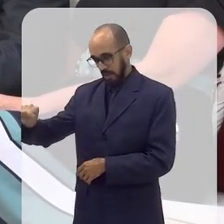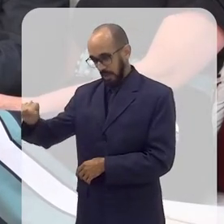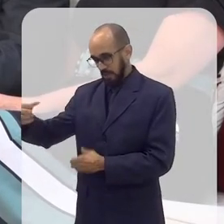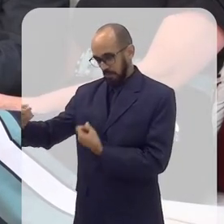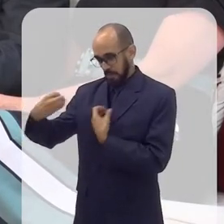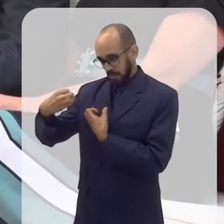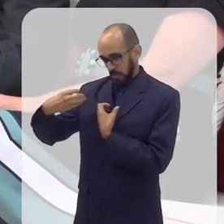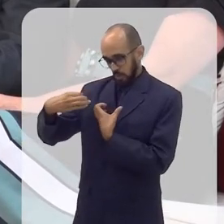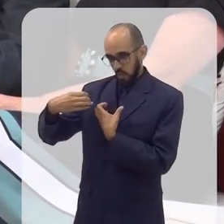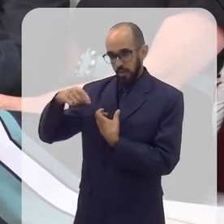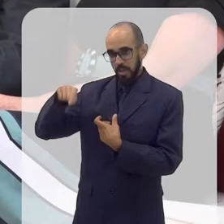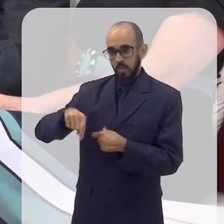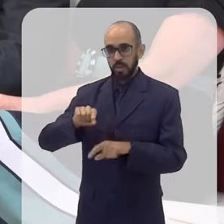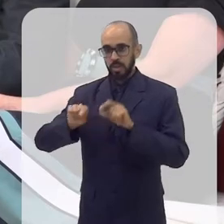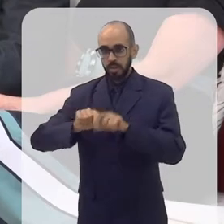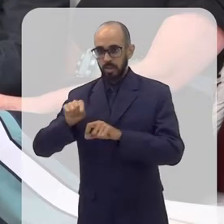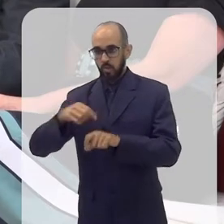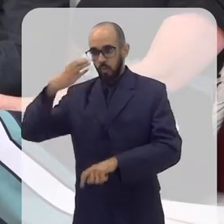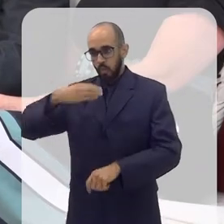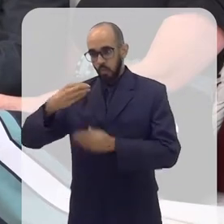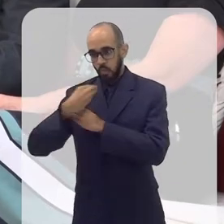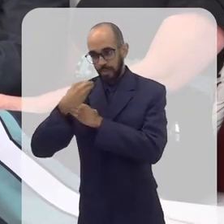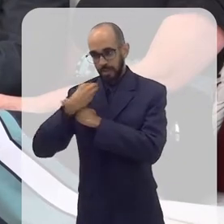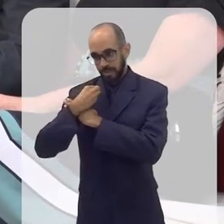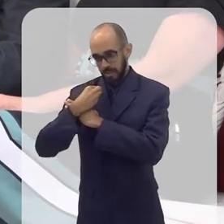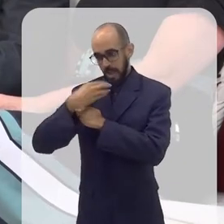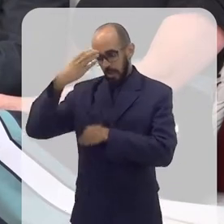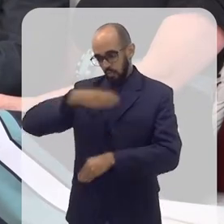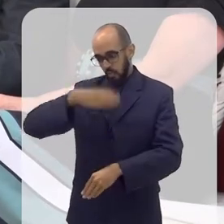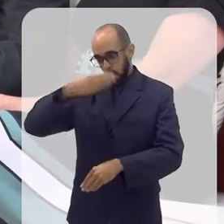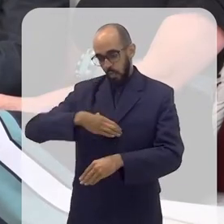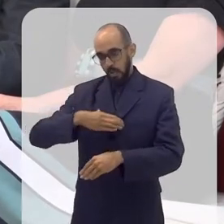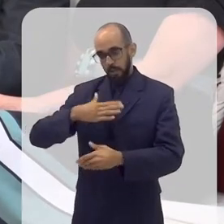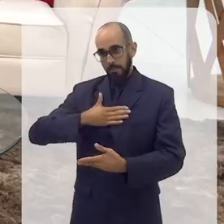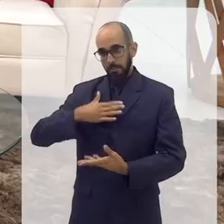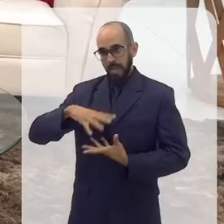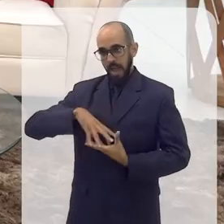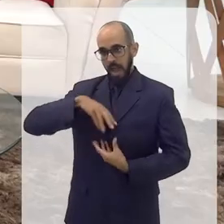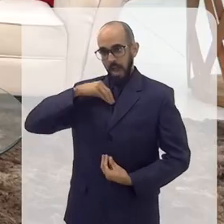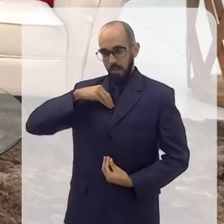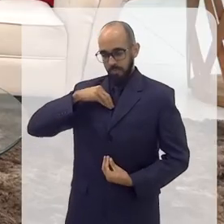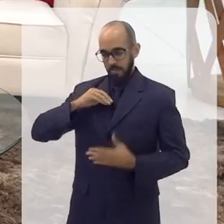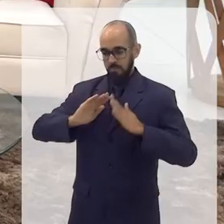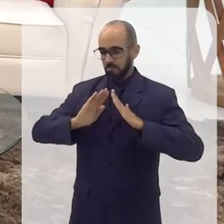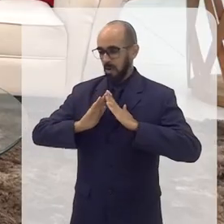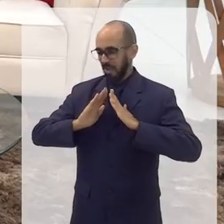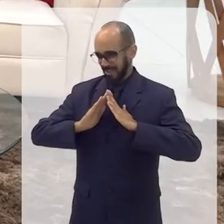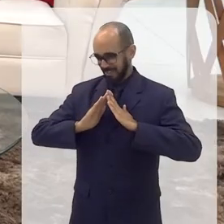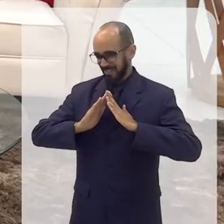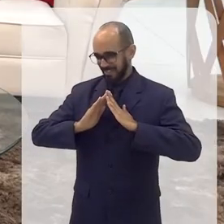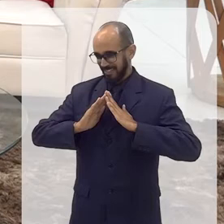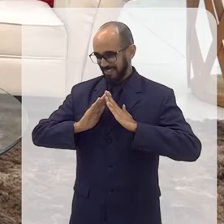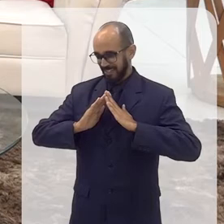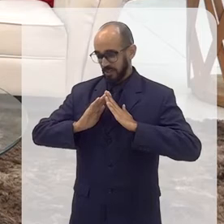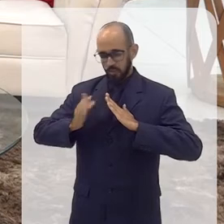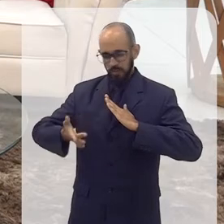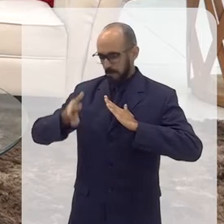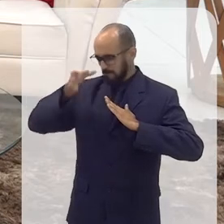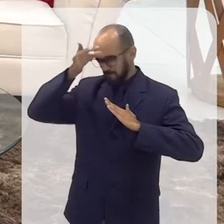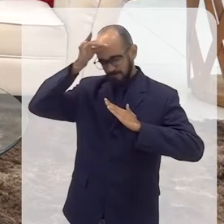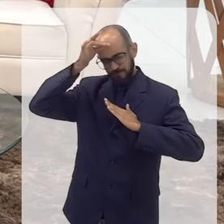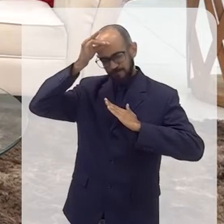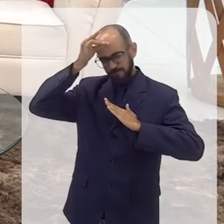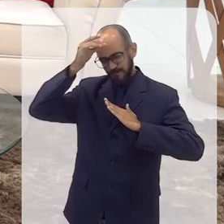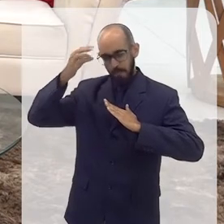ensinou, que era cuidar desse corpo que ora minha alma habita. E é algo que ficou na